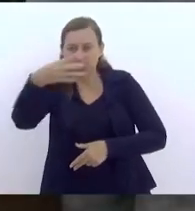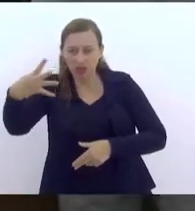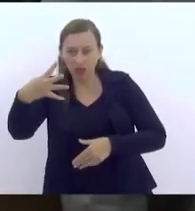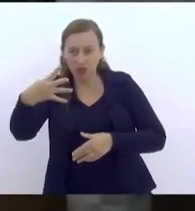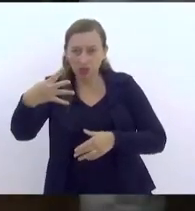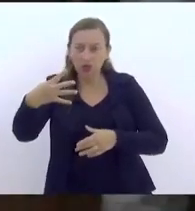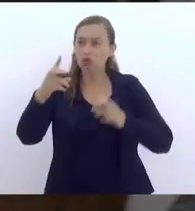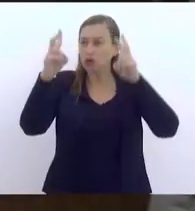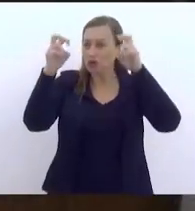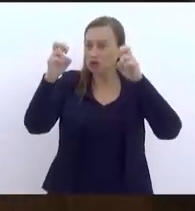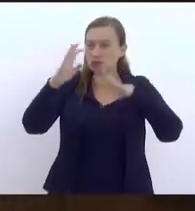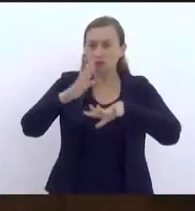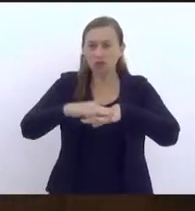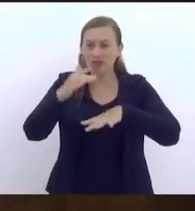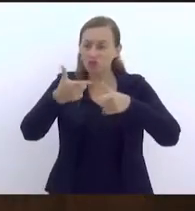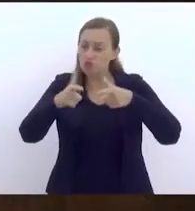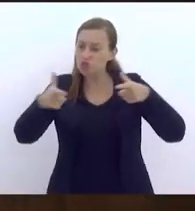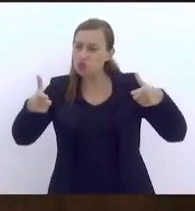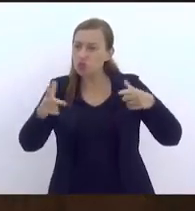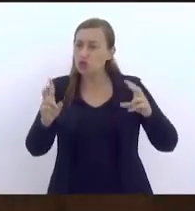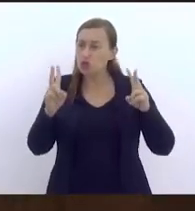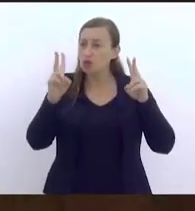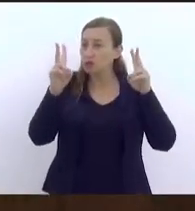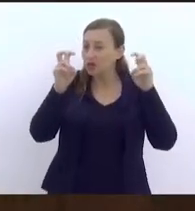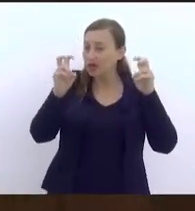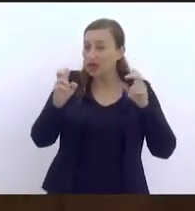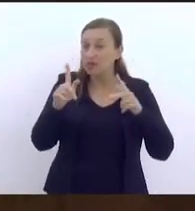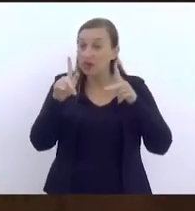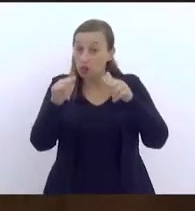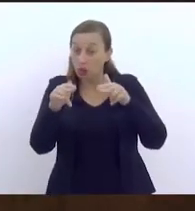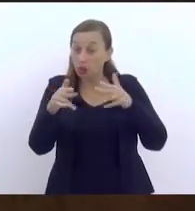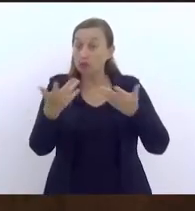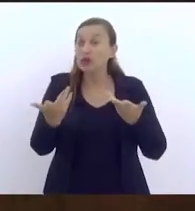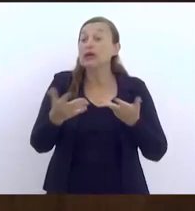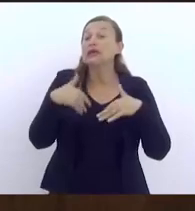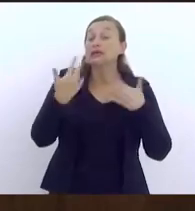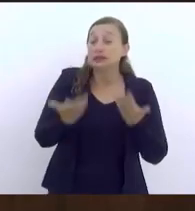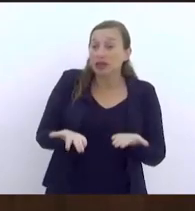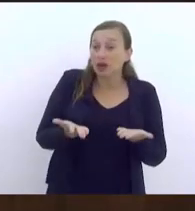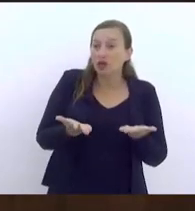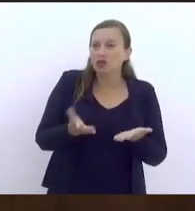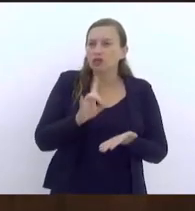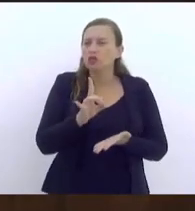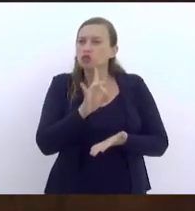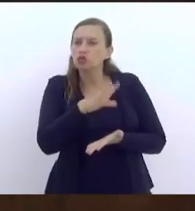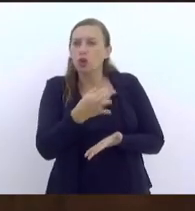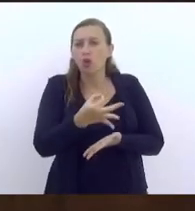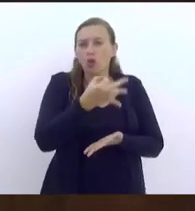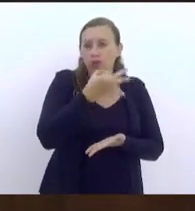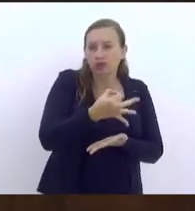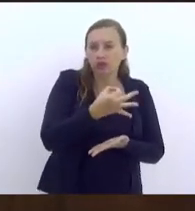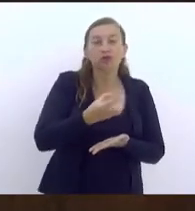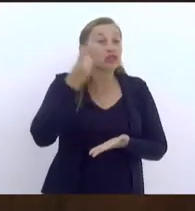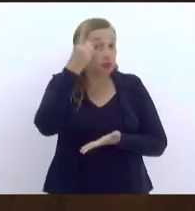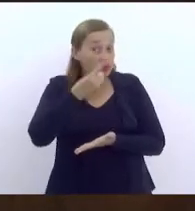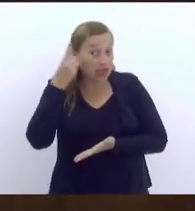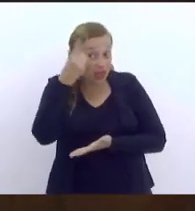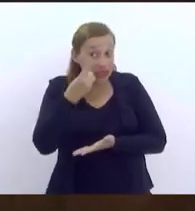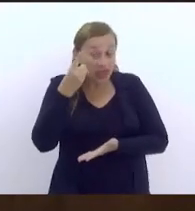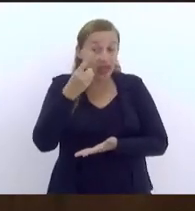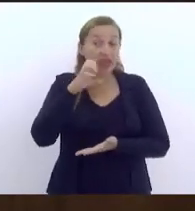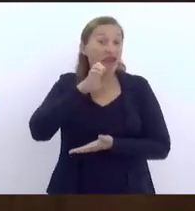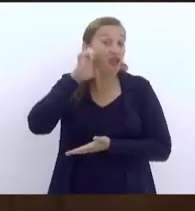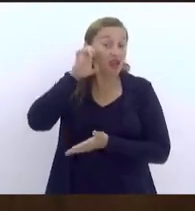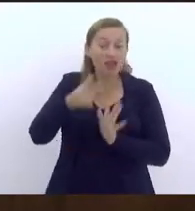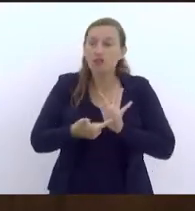somente para a saúde, sobre o mesmo tema. Então, levando em consideração não só o posicionamento da deputada Élica, que